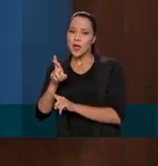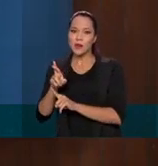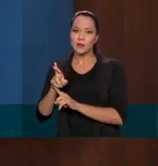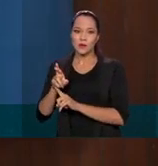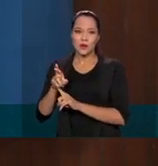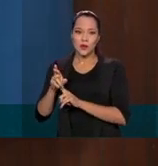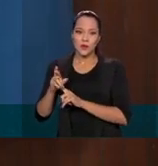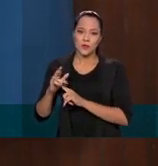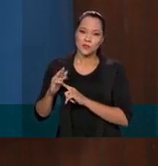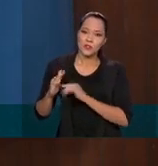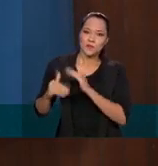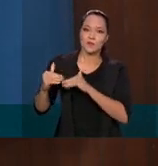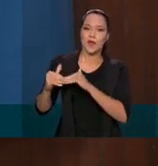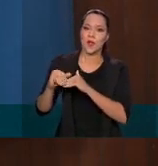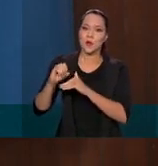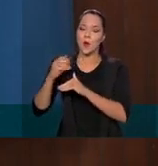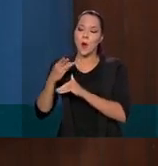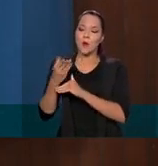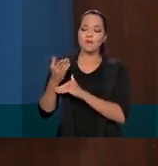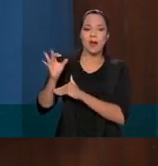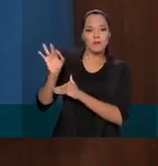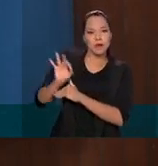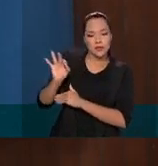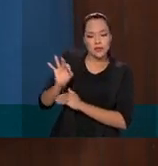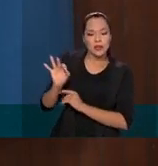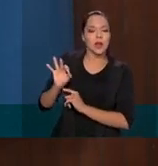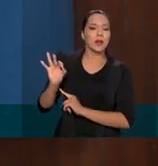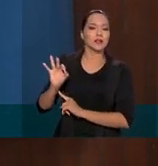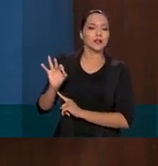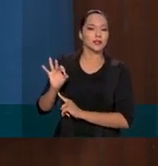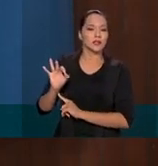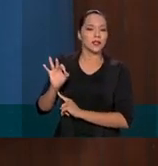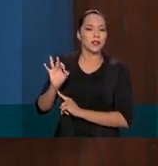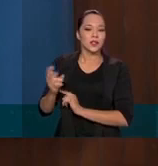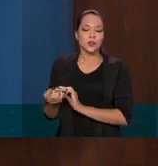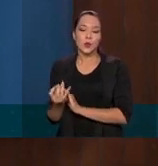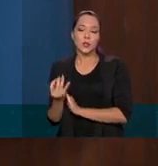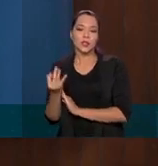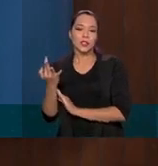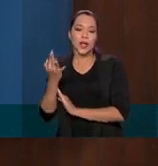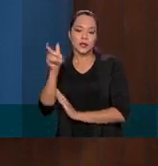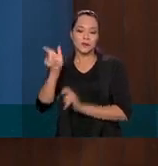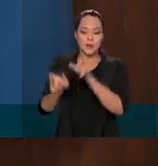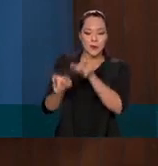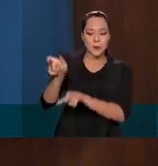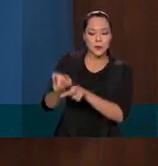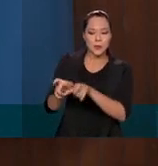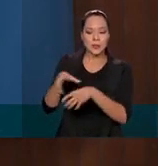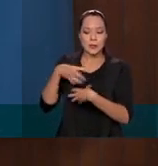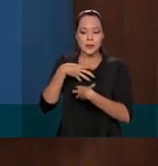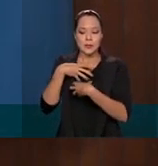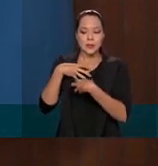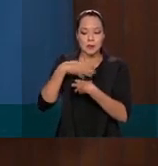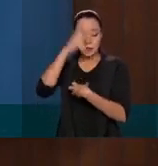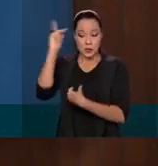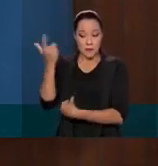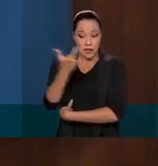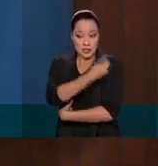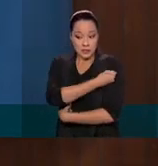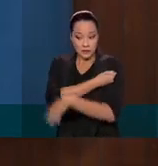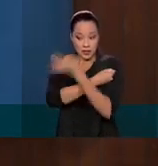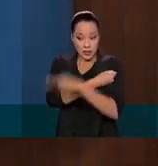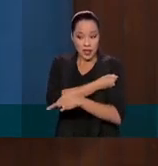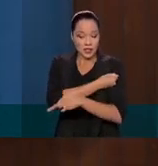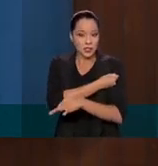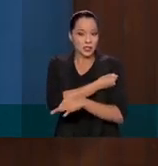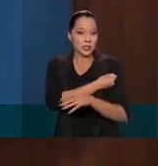desempenho ou o grau de casos sintomáticos entre quem tomou a vacina e